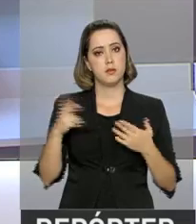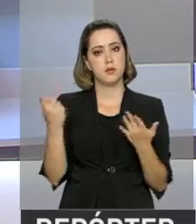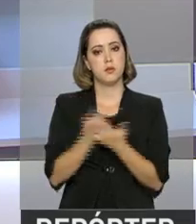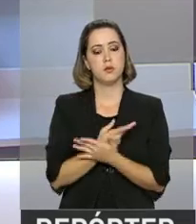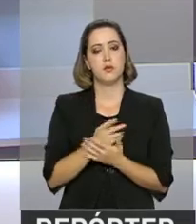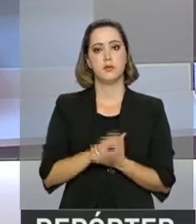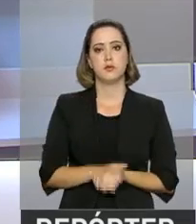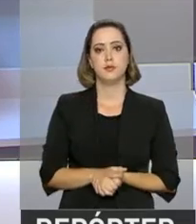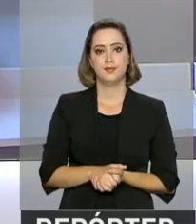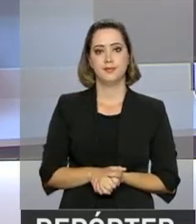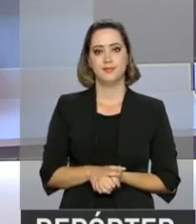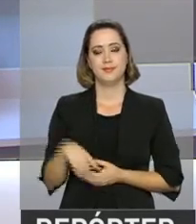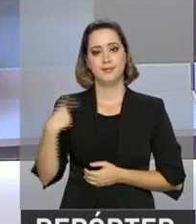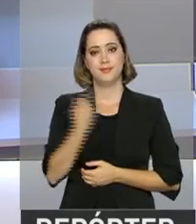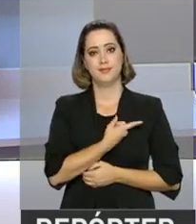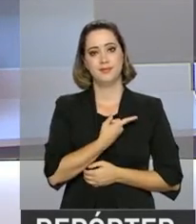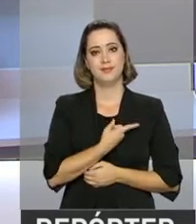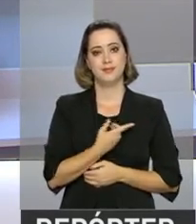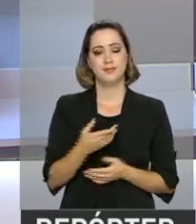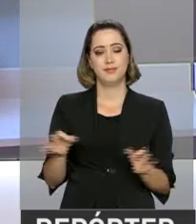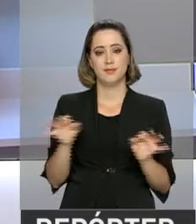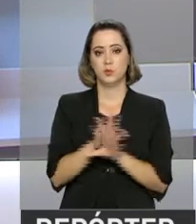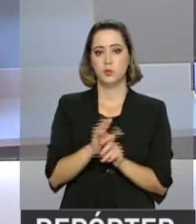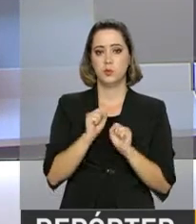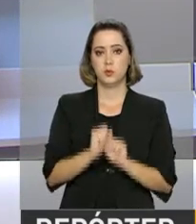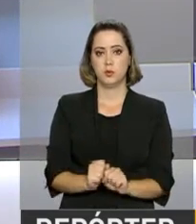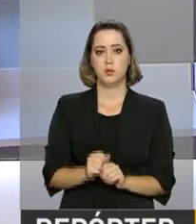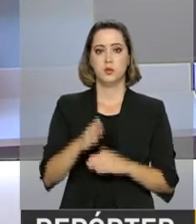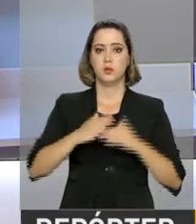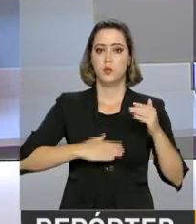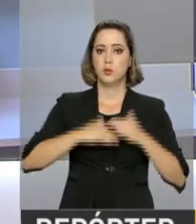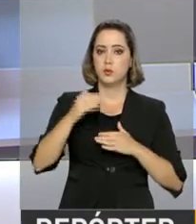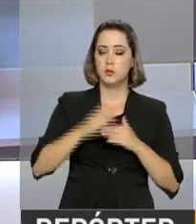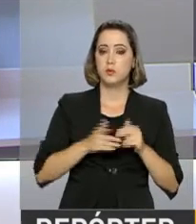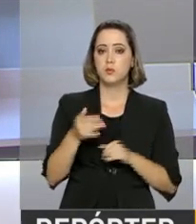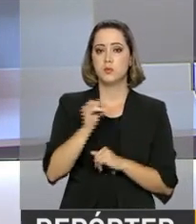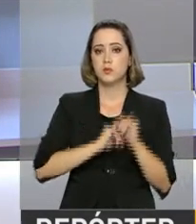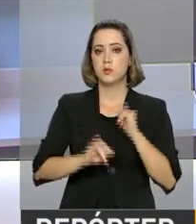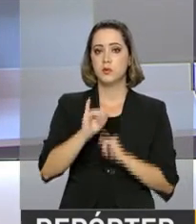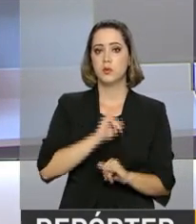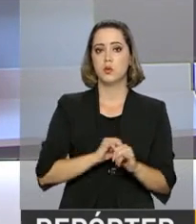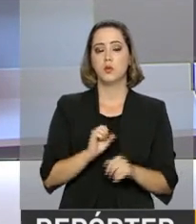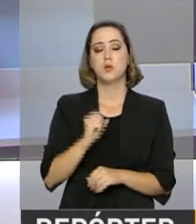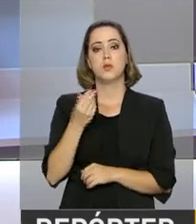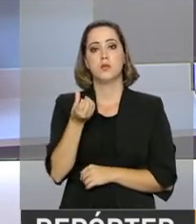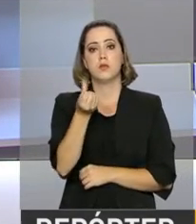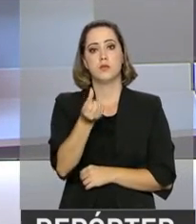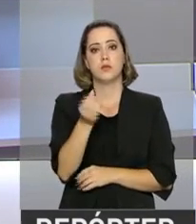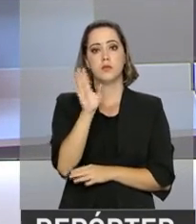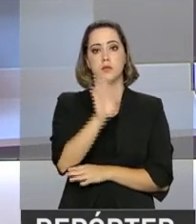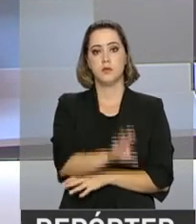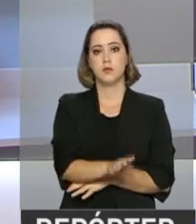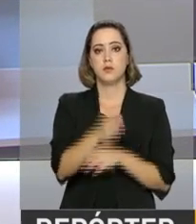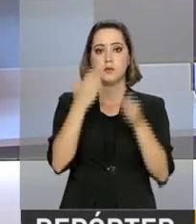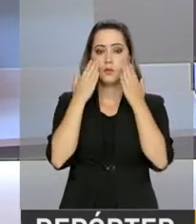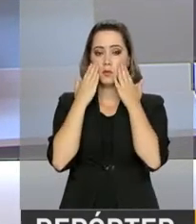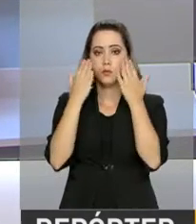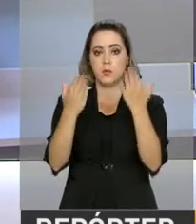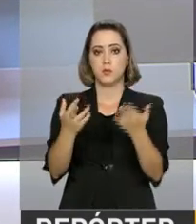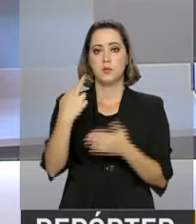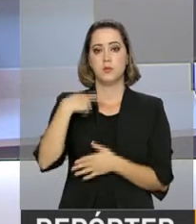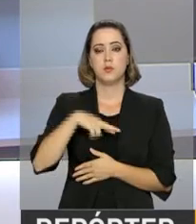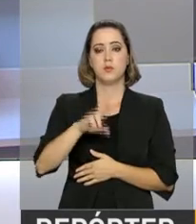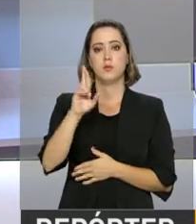feito. Nós ficamos por aqui, podemos voltar a qualquer momento com outras informações ou às 18h na próxima edição